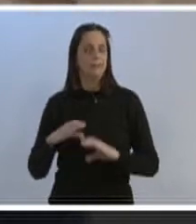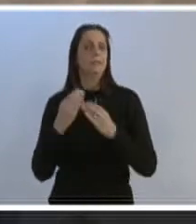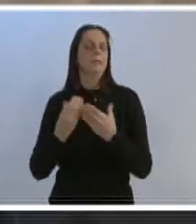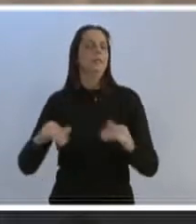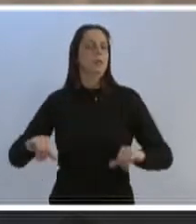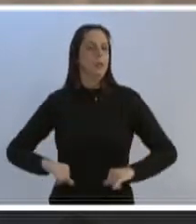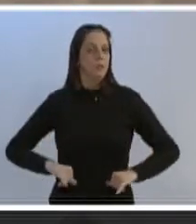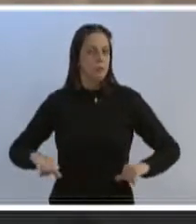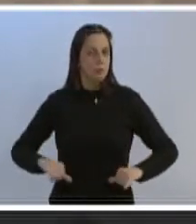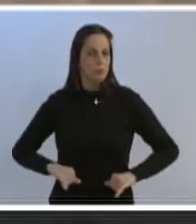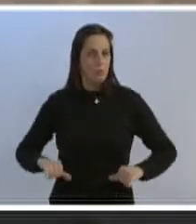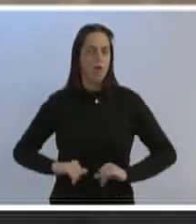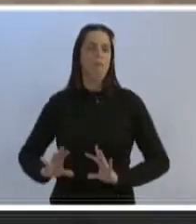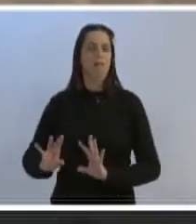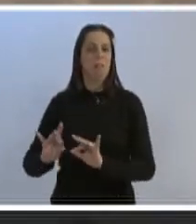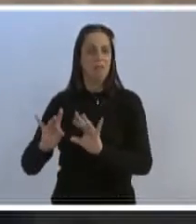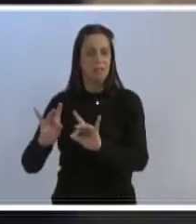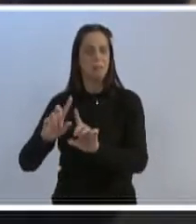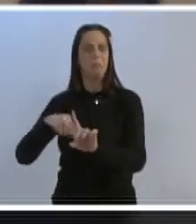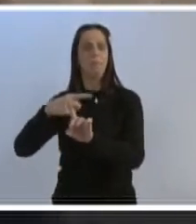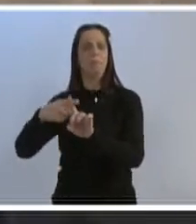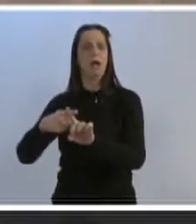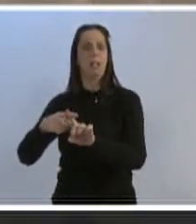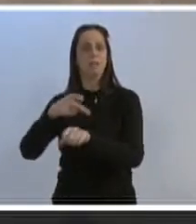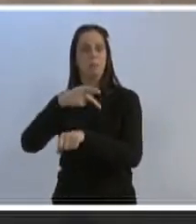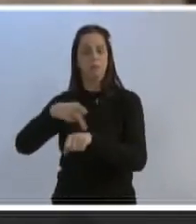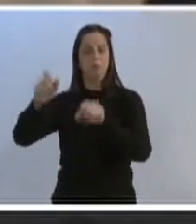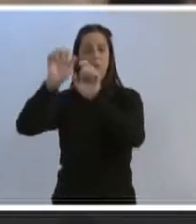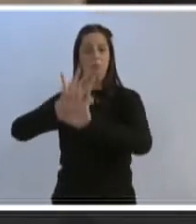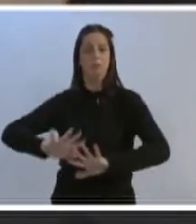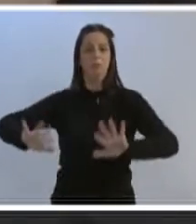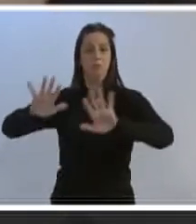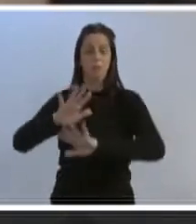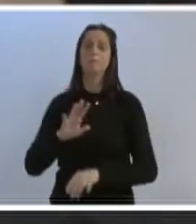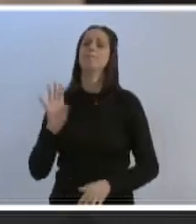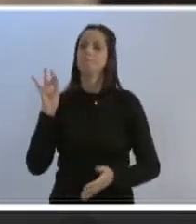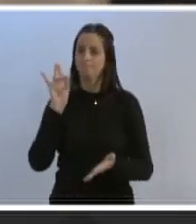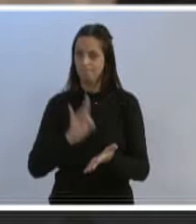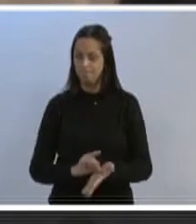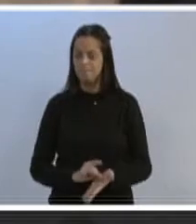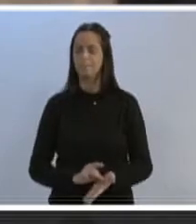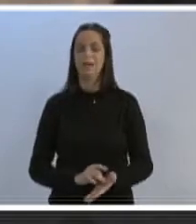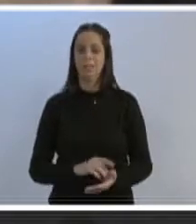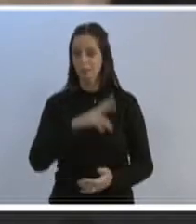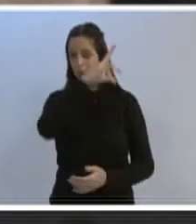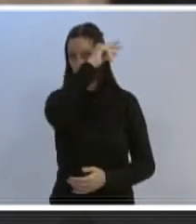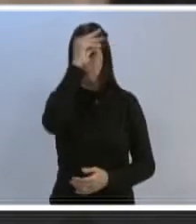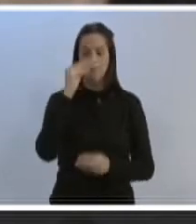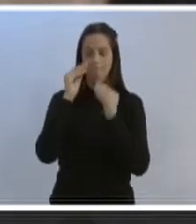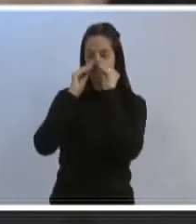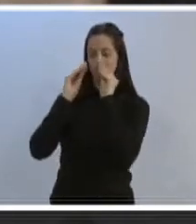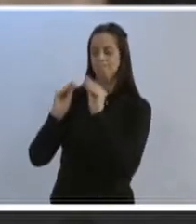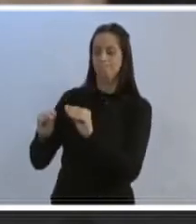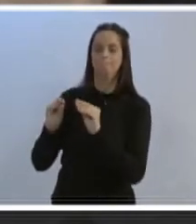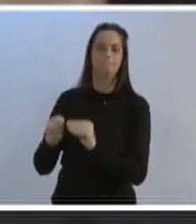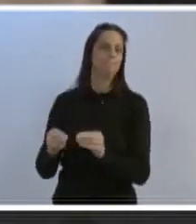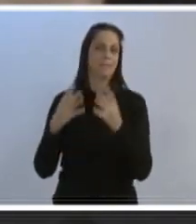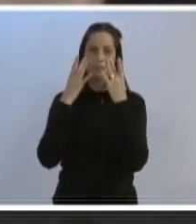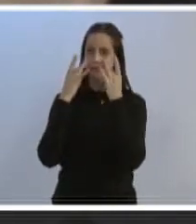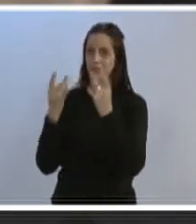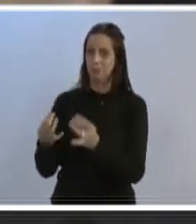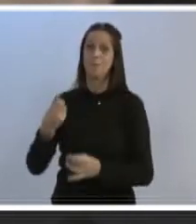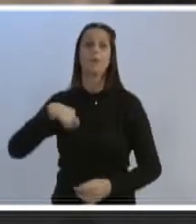boa vista está abandonado e esquecido nenhuma das suas demandas estão sendo ampliadas pavimentação saúde lazer enfim nosso papel aqui é assim